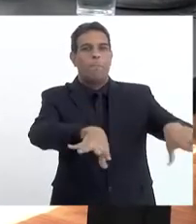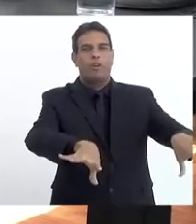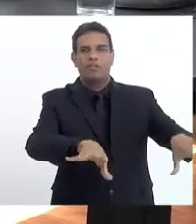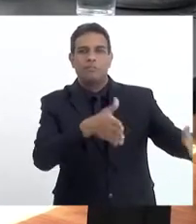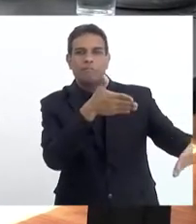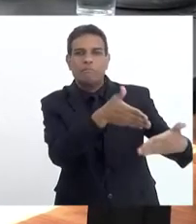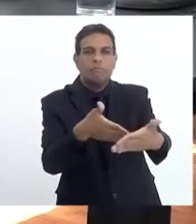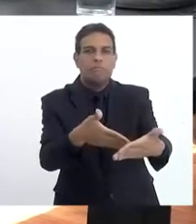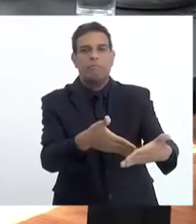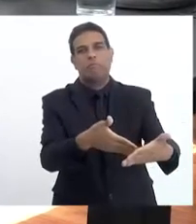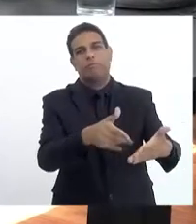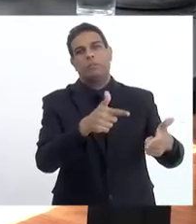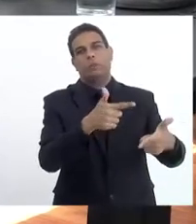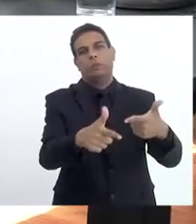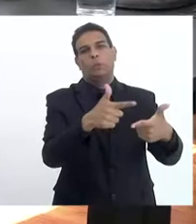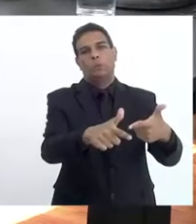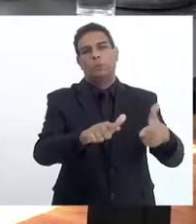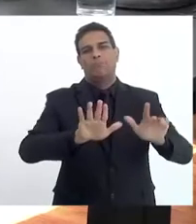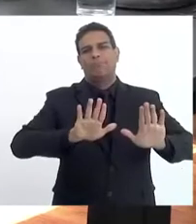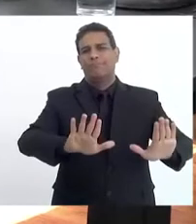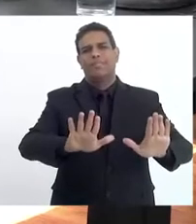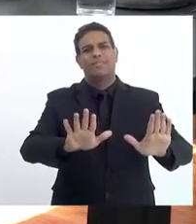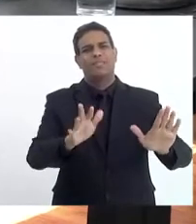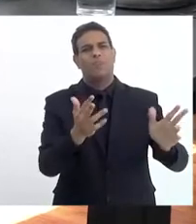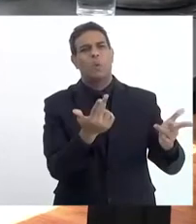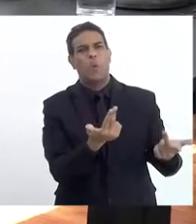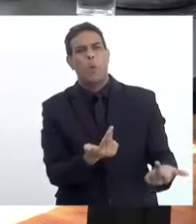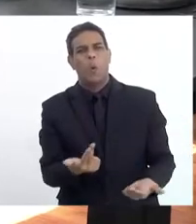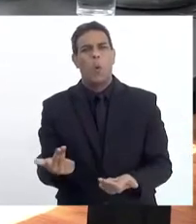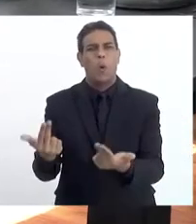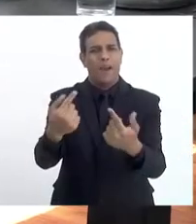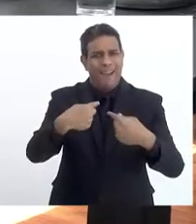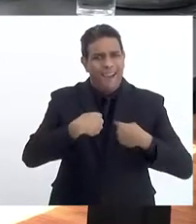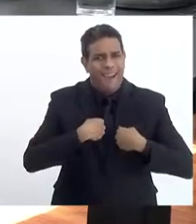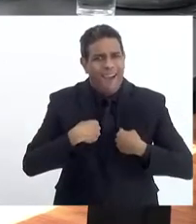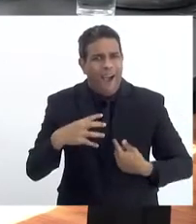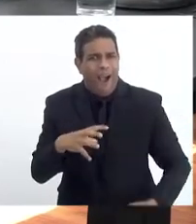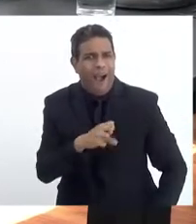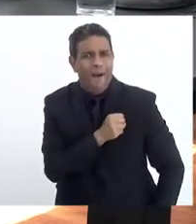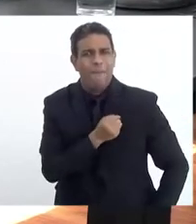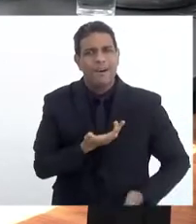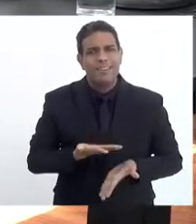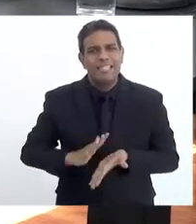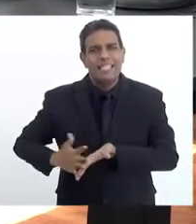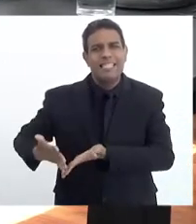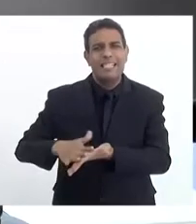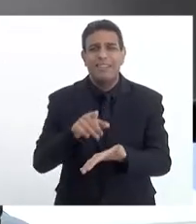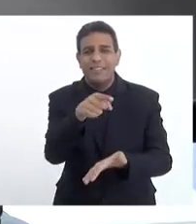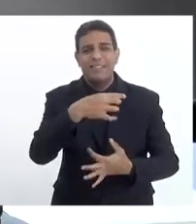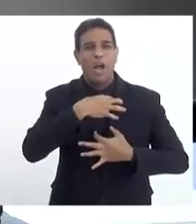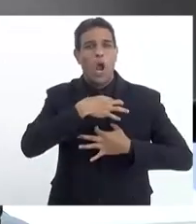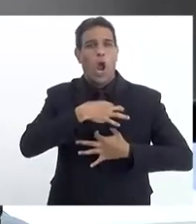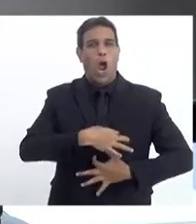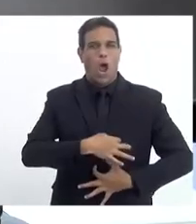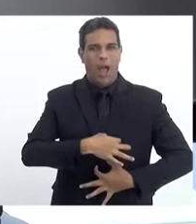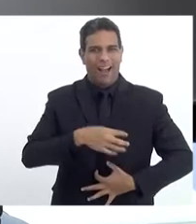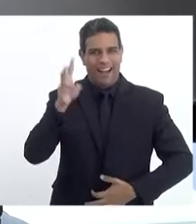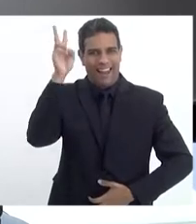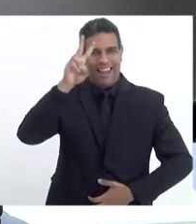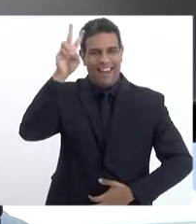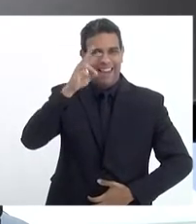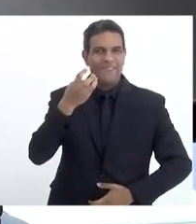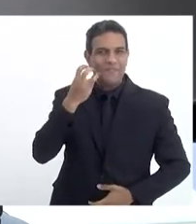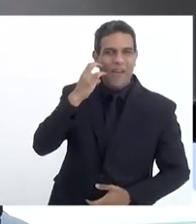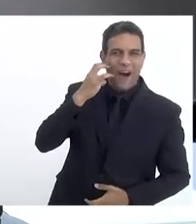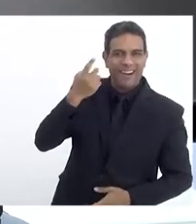barreira. Hoje até vim com um rosinha aqui, ó. Sou... Não, mas essa gravata foi a Rosinha que lhe deu,